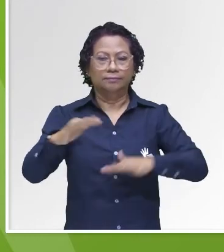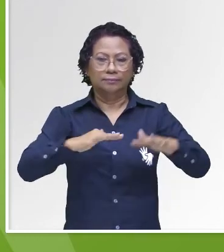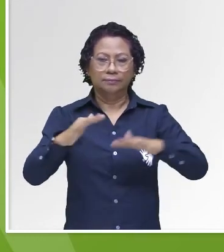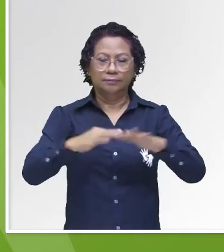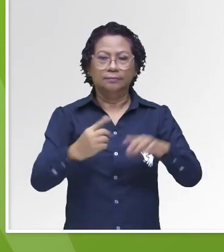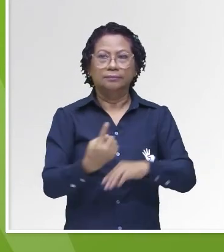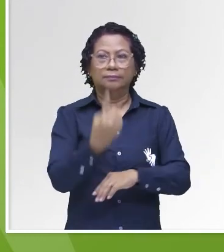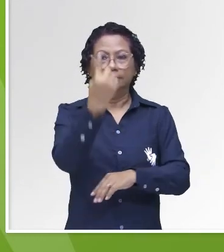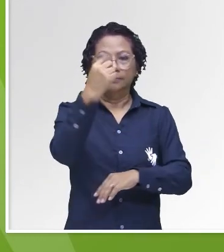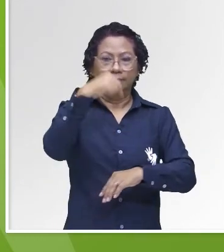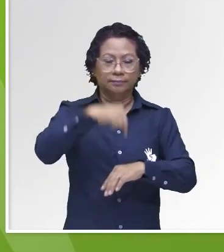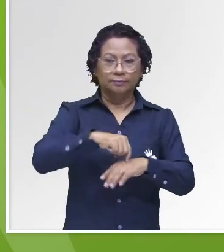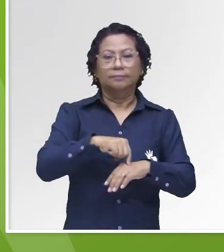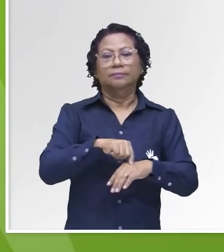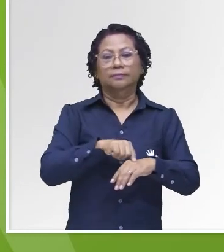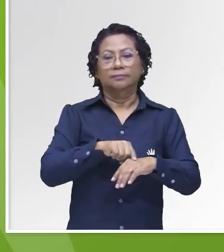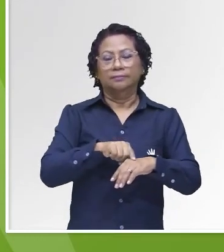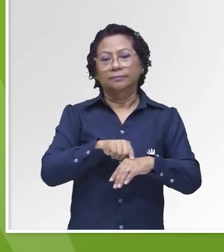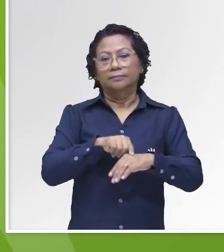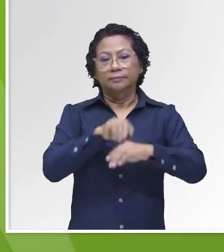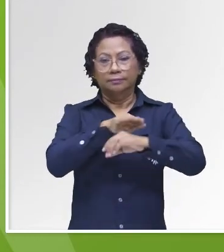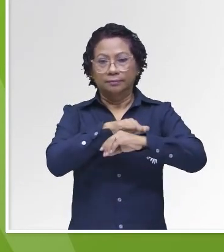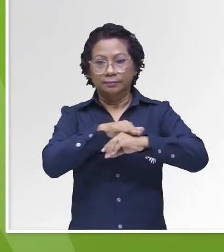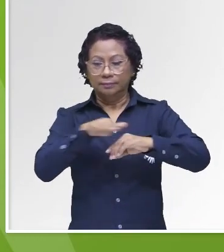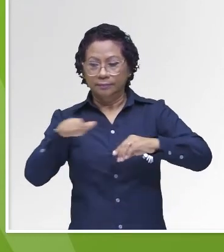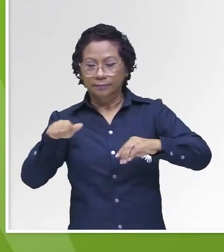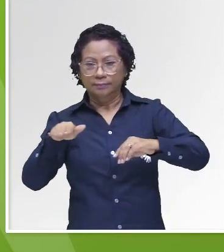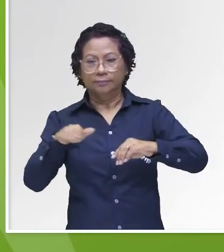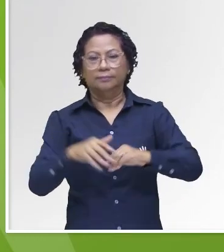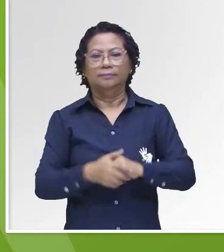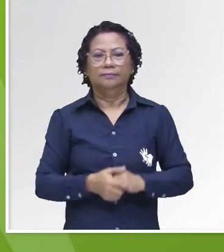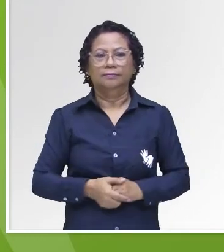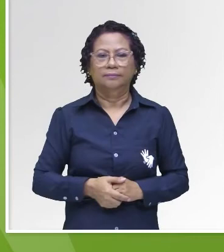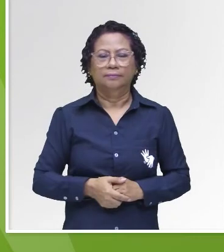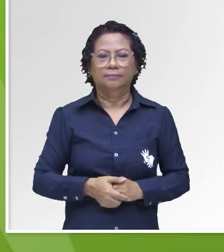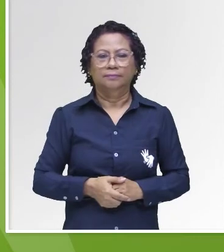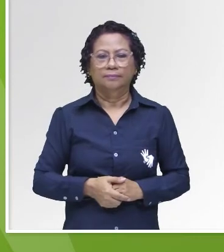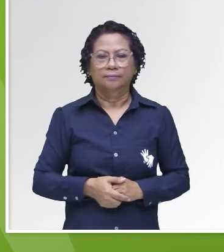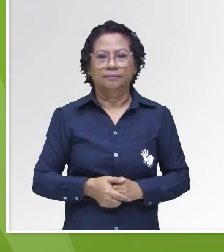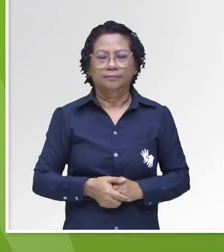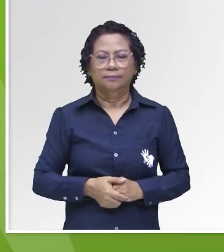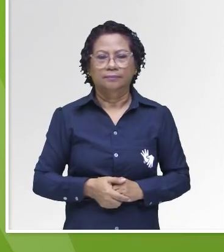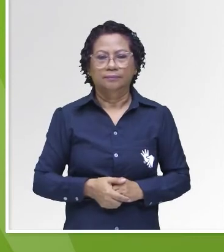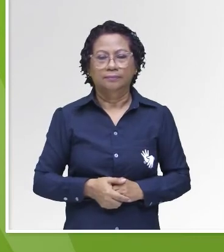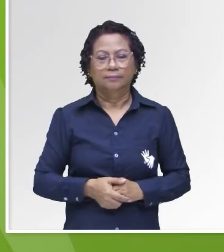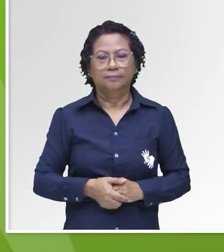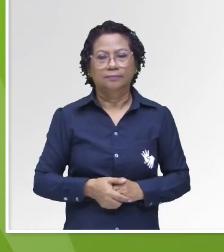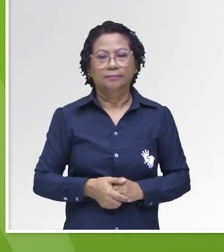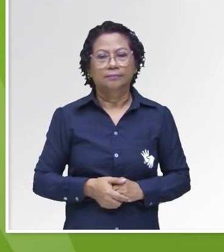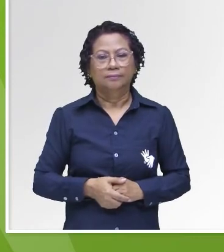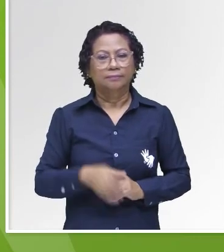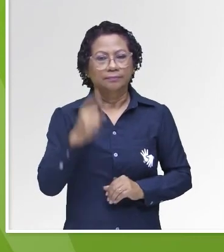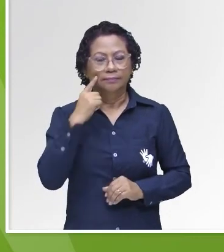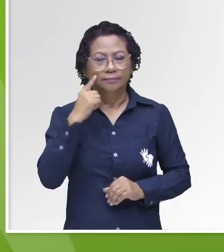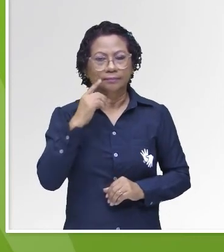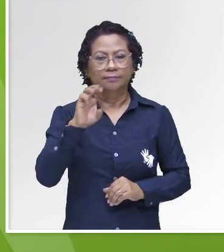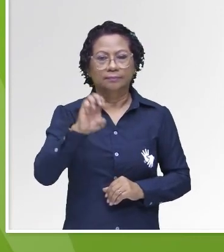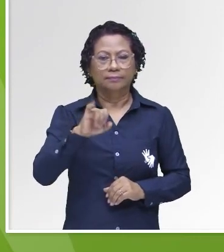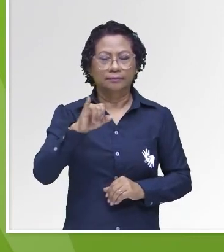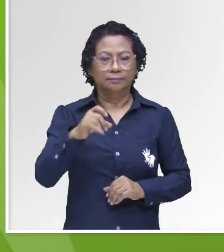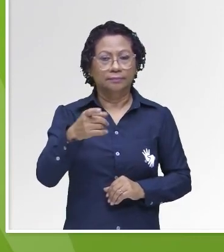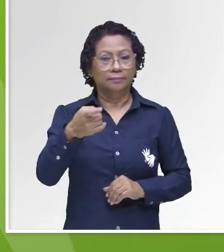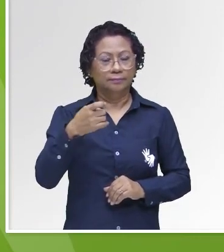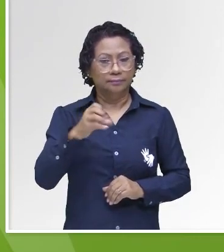já sabe calcular. É v0 vezes o cosseno de θ. A velocidade inicial no eixo y